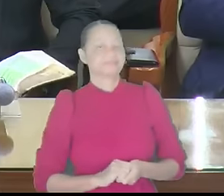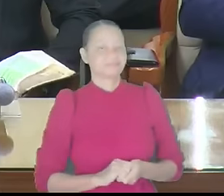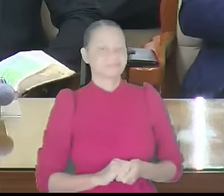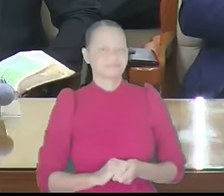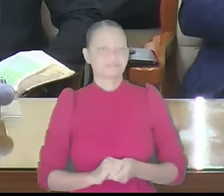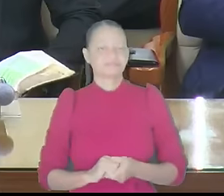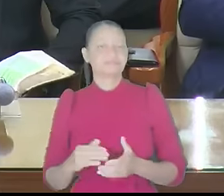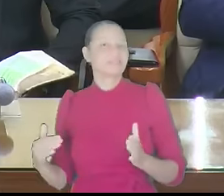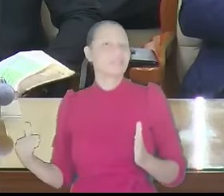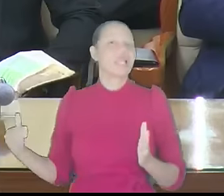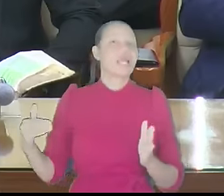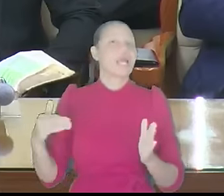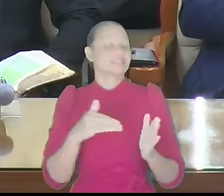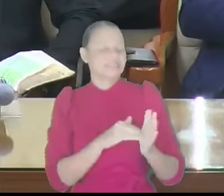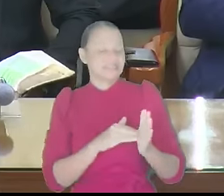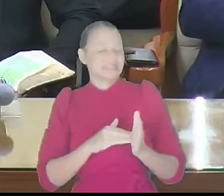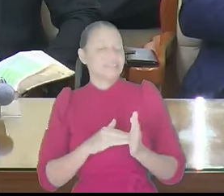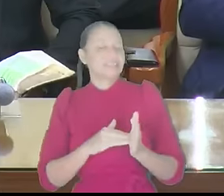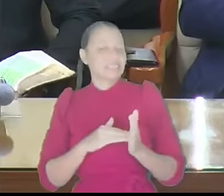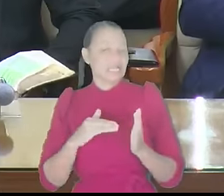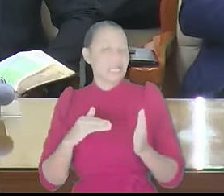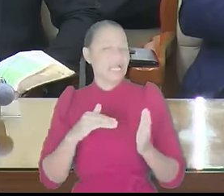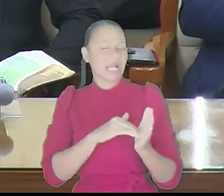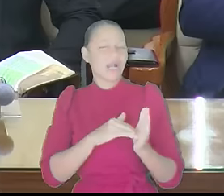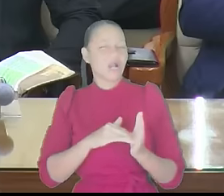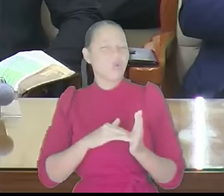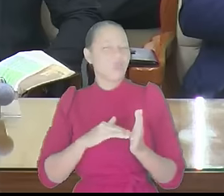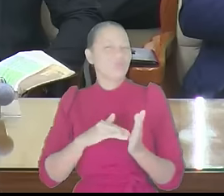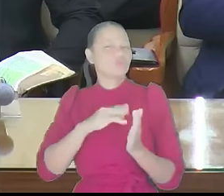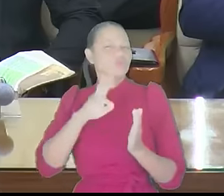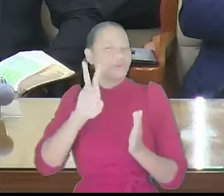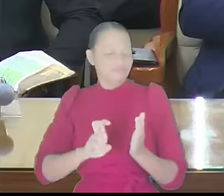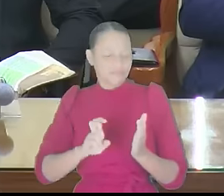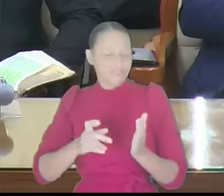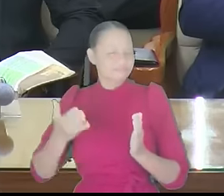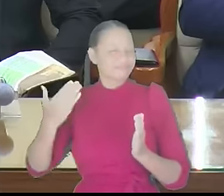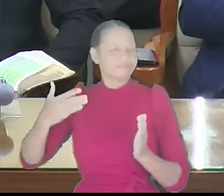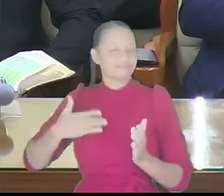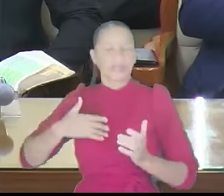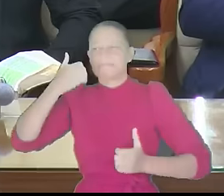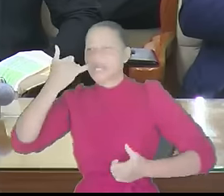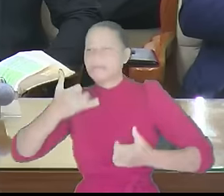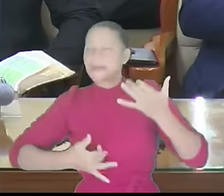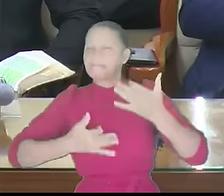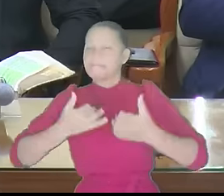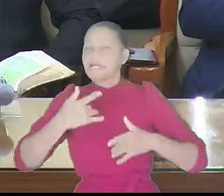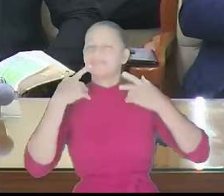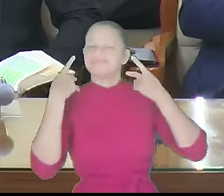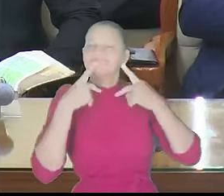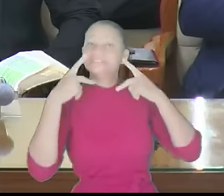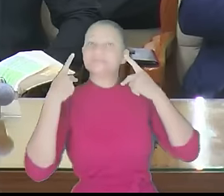até a última vez que nós pregamos, nós estávamos respondendo,